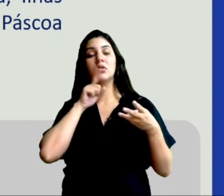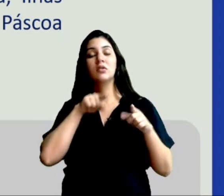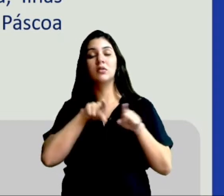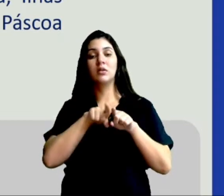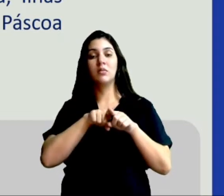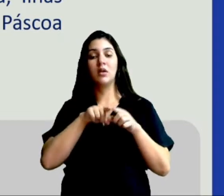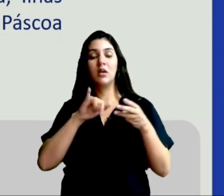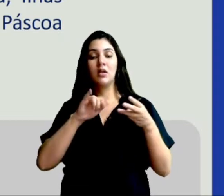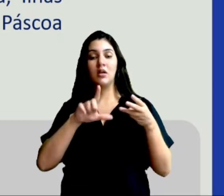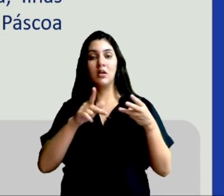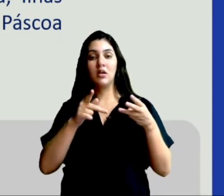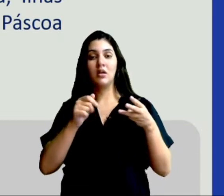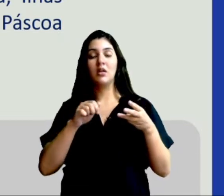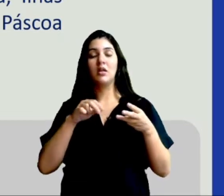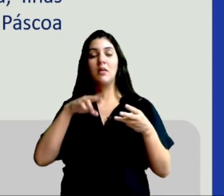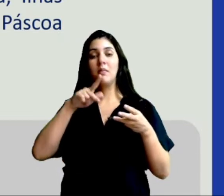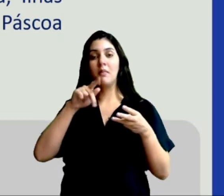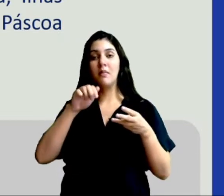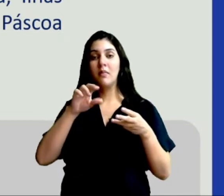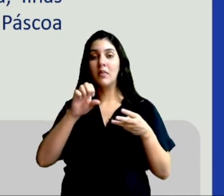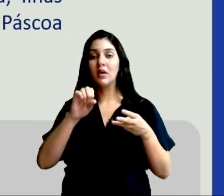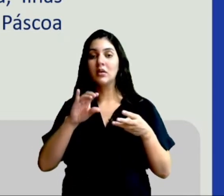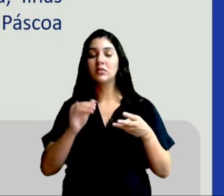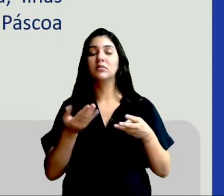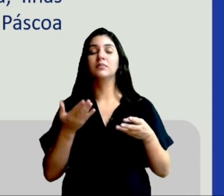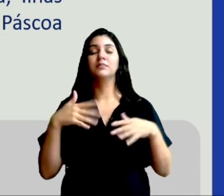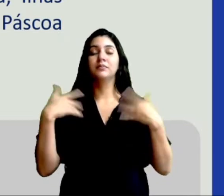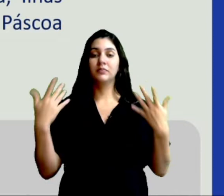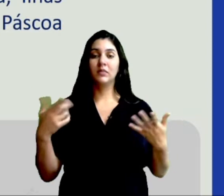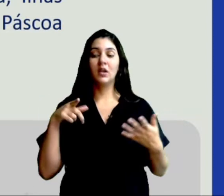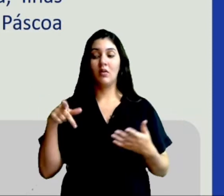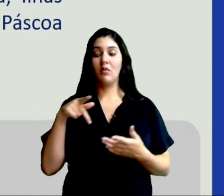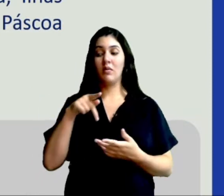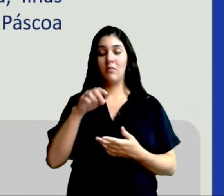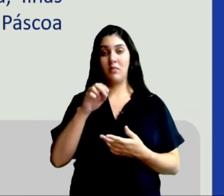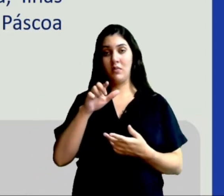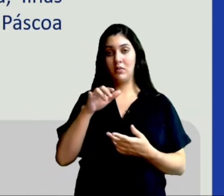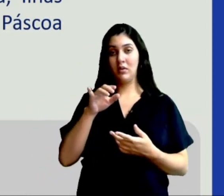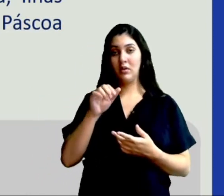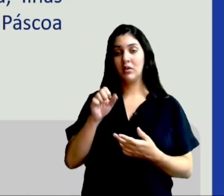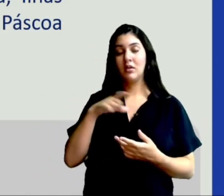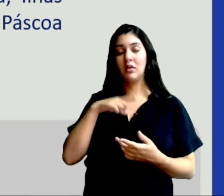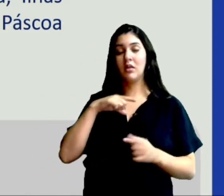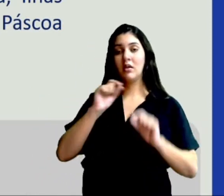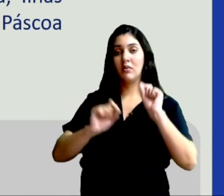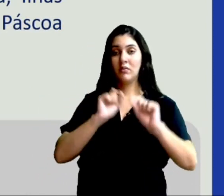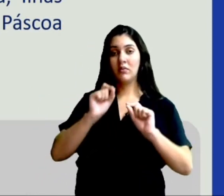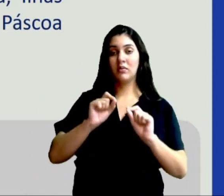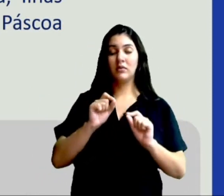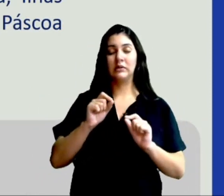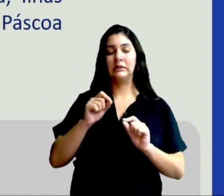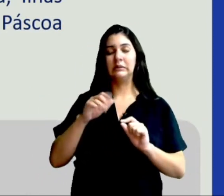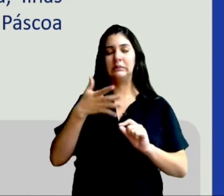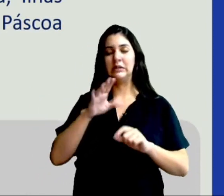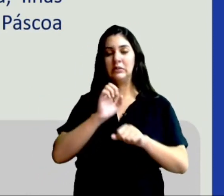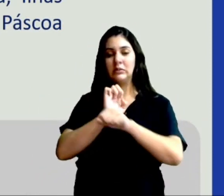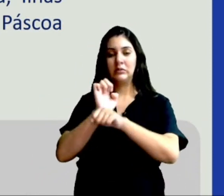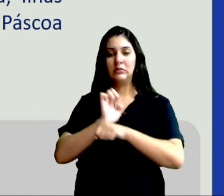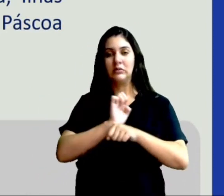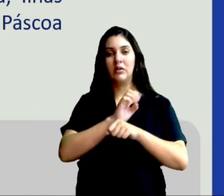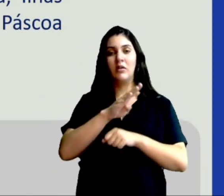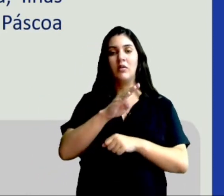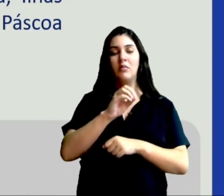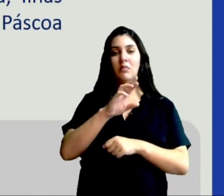de Páscoa, que pertence ao Chile, né? Então, a Polinésia ela tem ali entre os destaques Bora Bora,